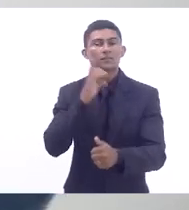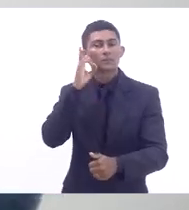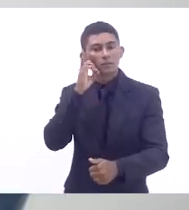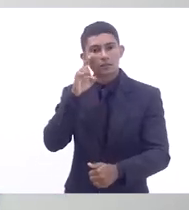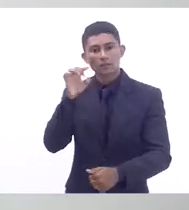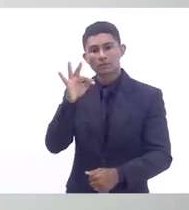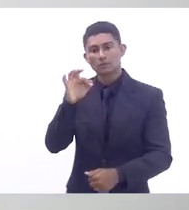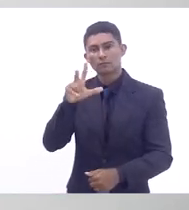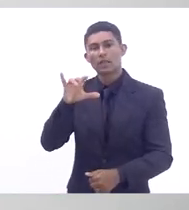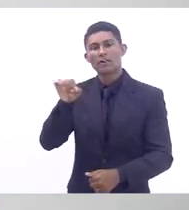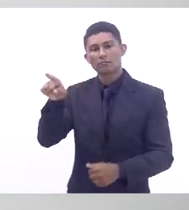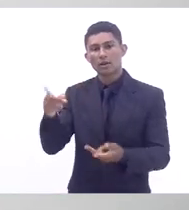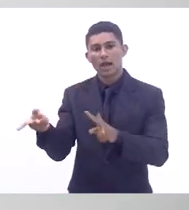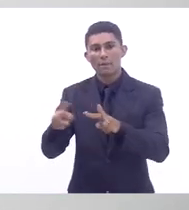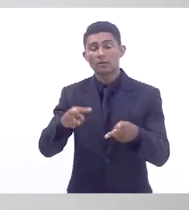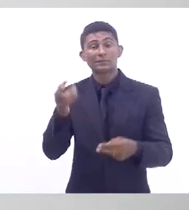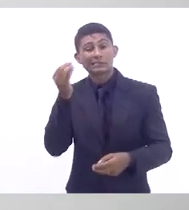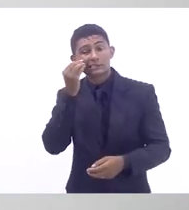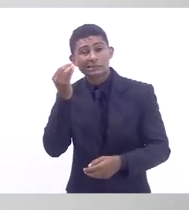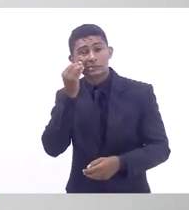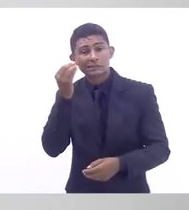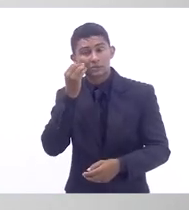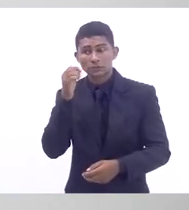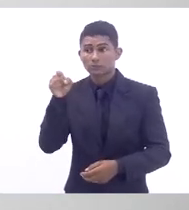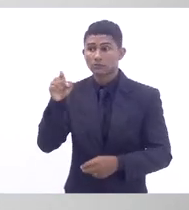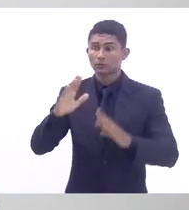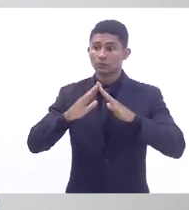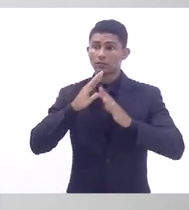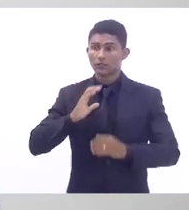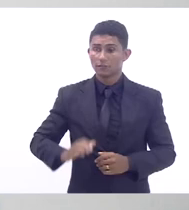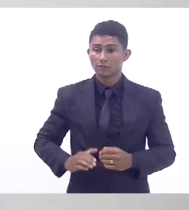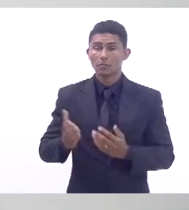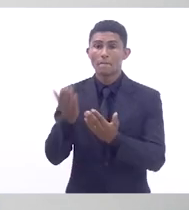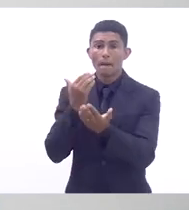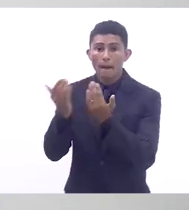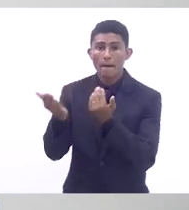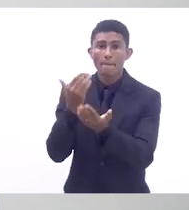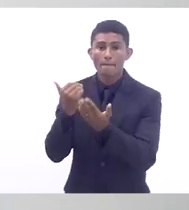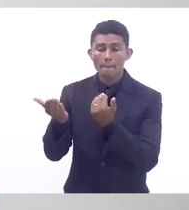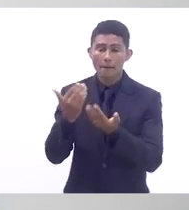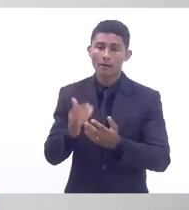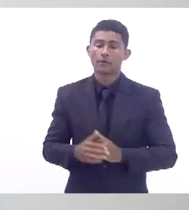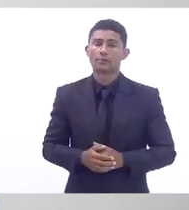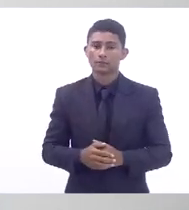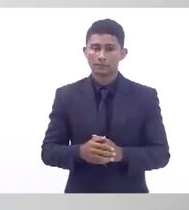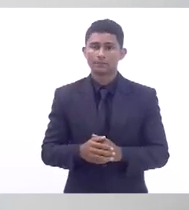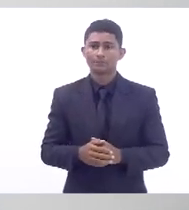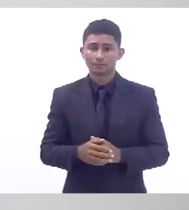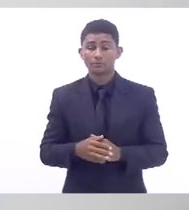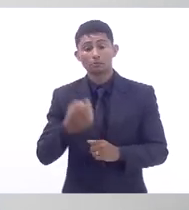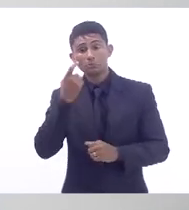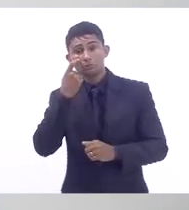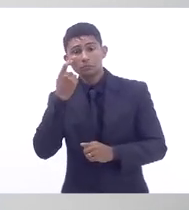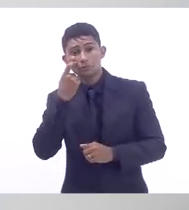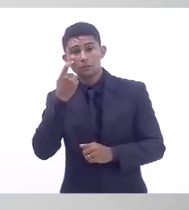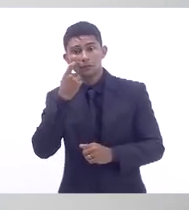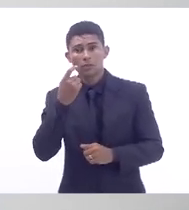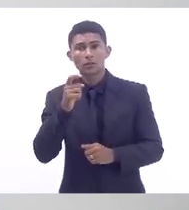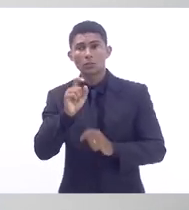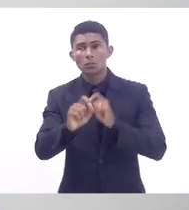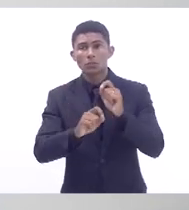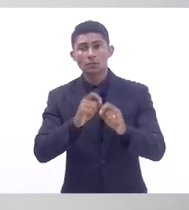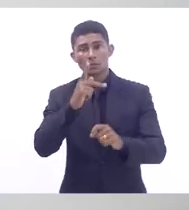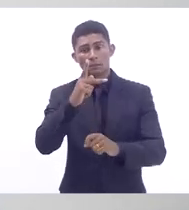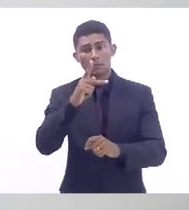Flávio serafini da tentativa de diálogo com a Casa Civil é pelo menos para salvar a a questão